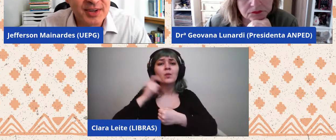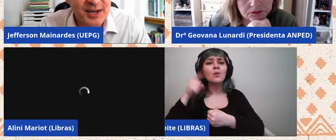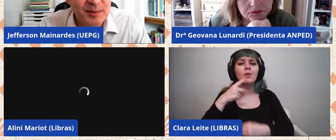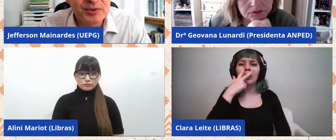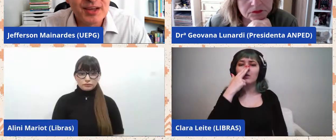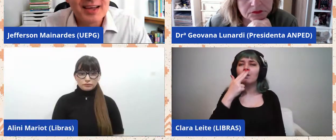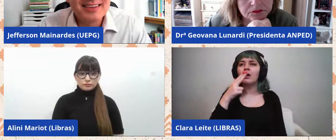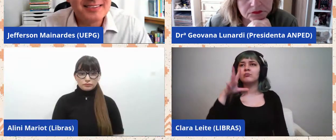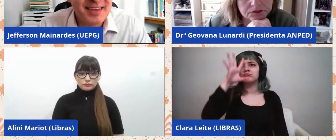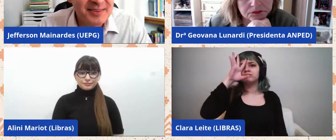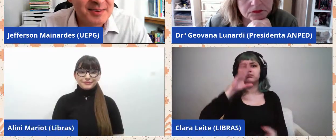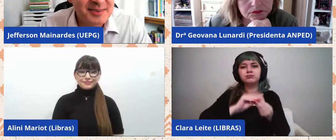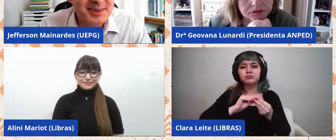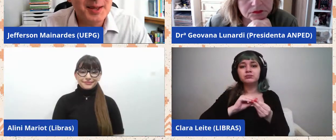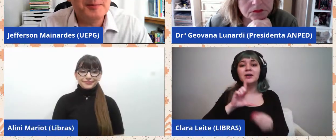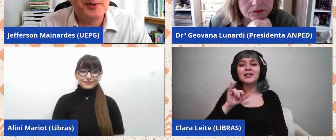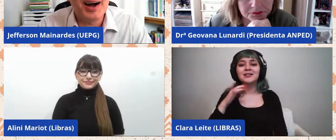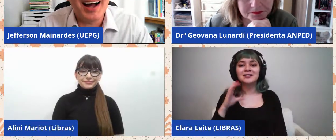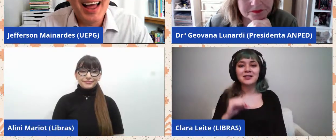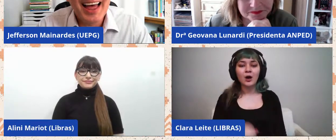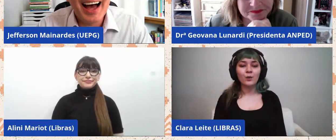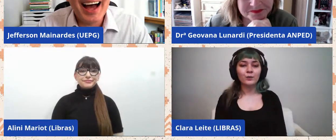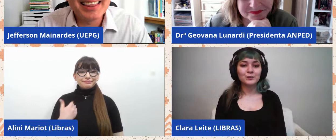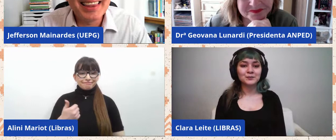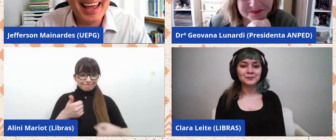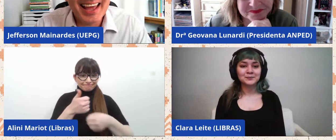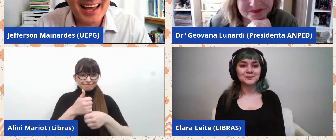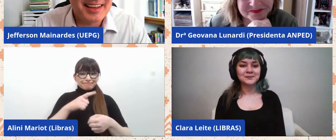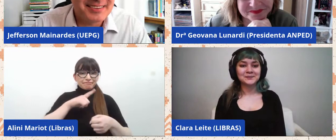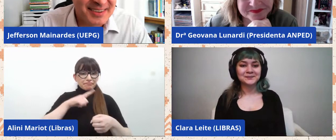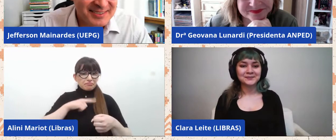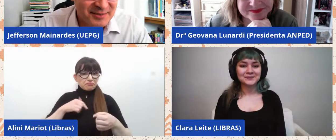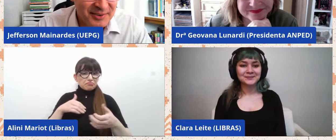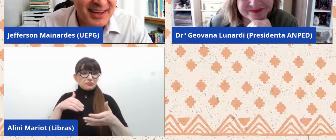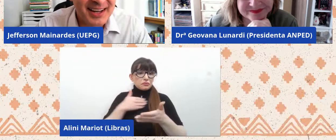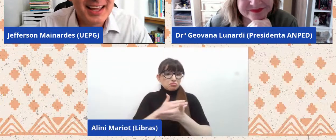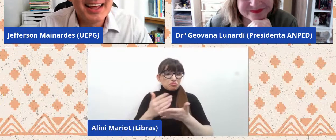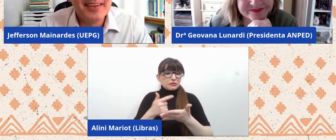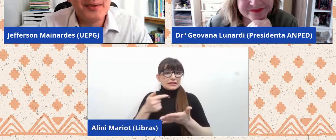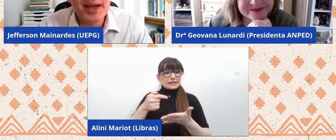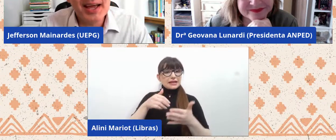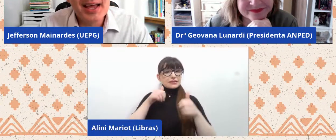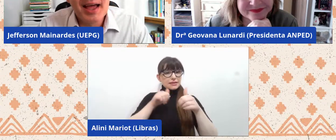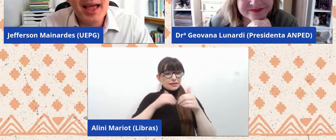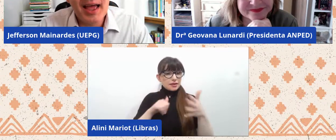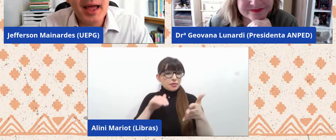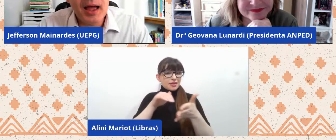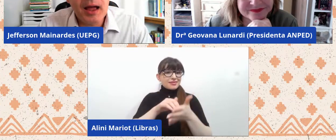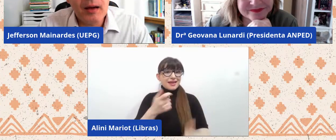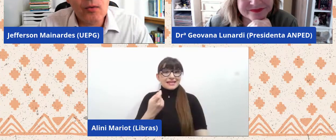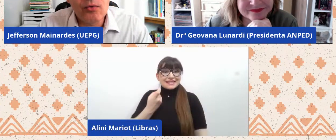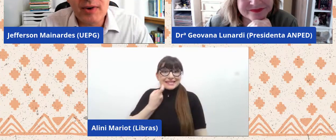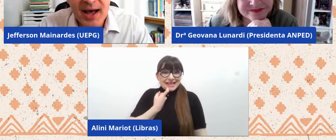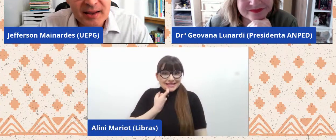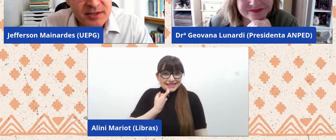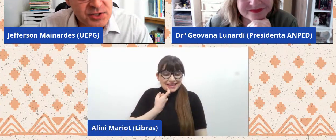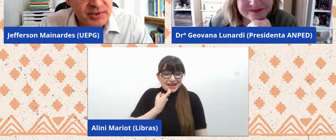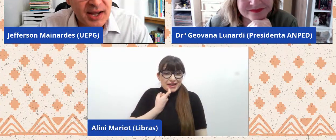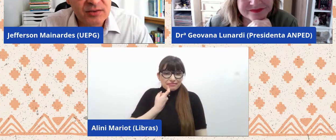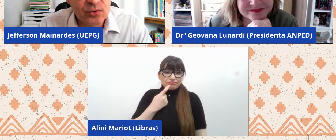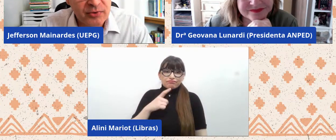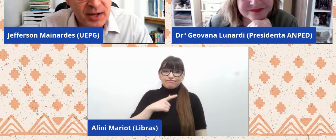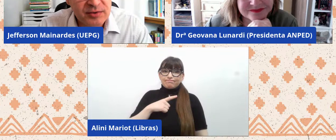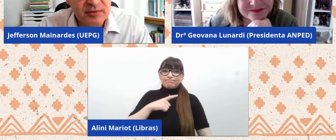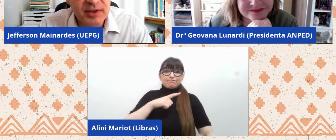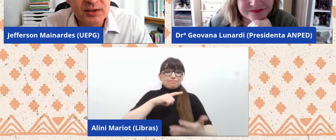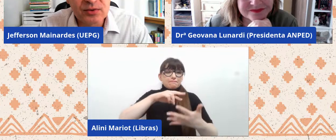dizer, nós ficamos de 7 de setembro até a sexta-feira, não é? Com várias